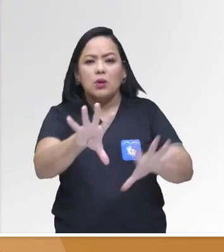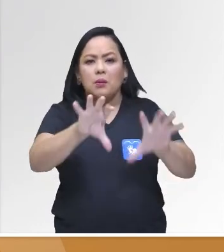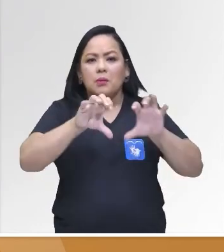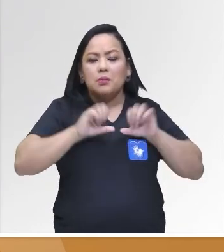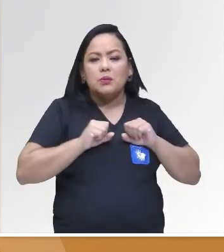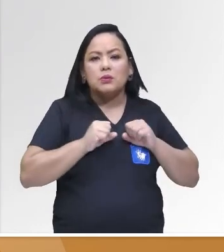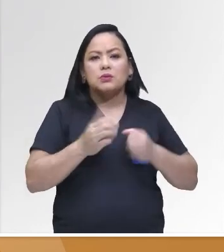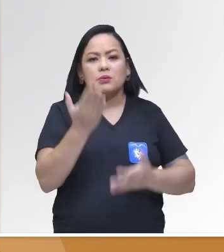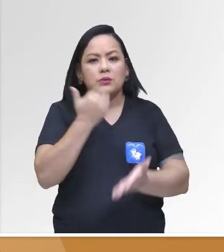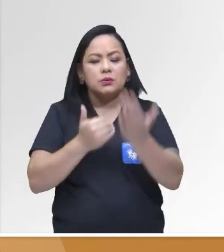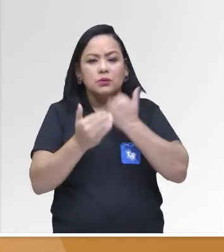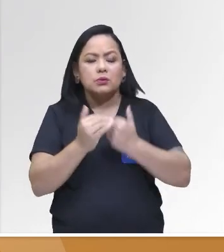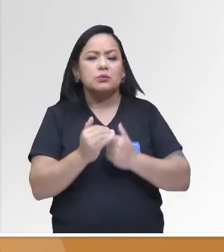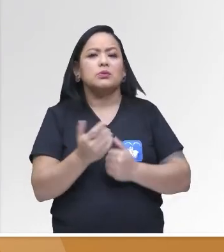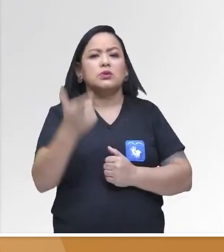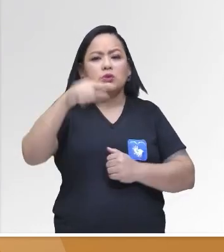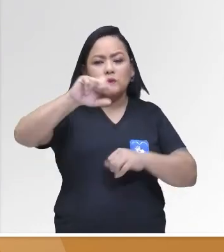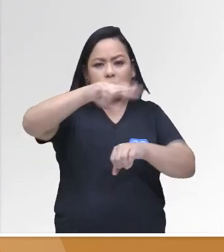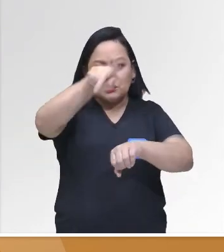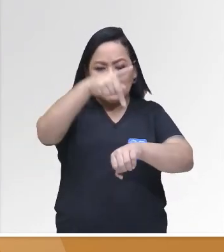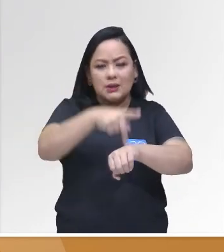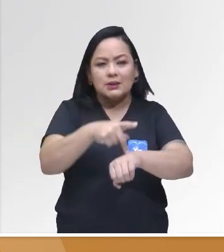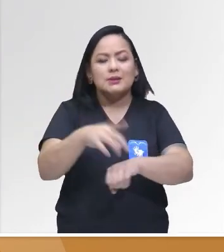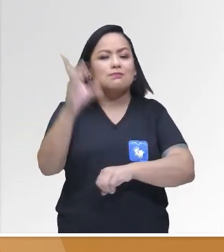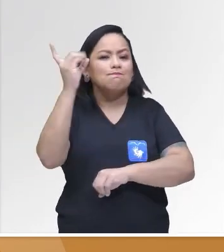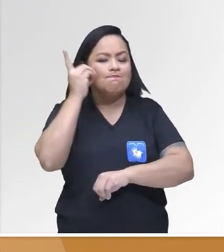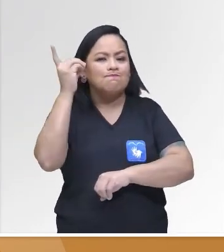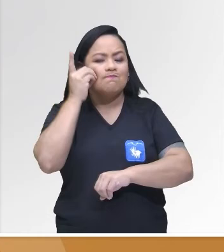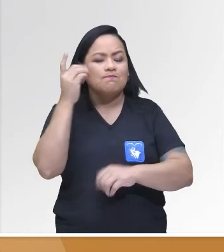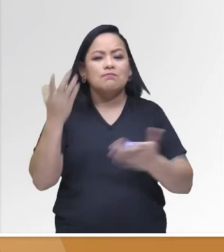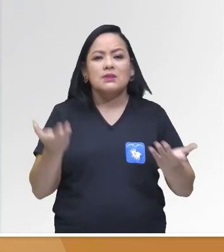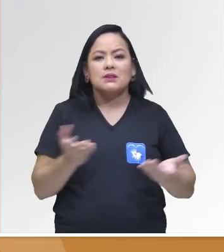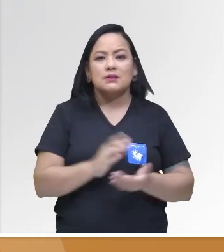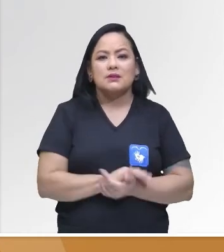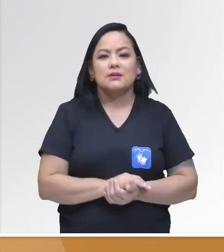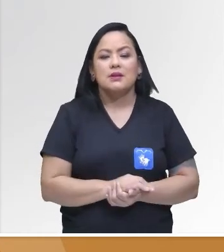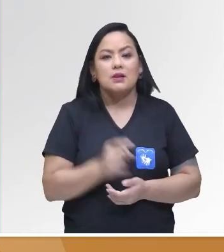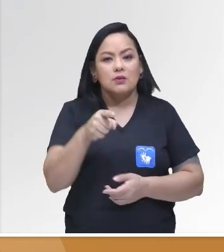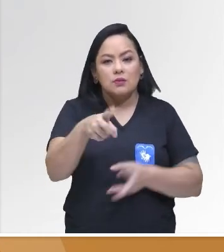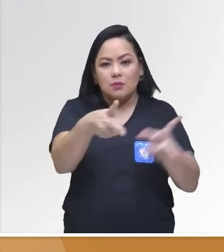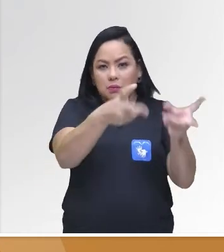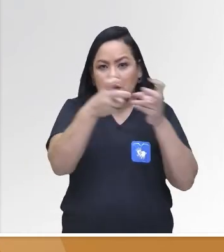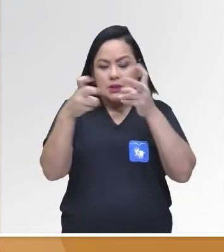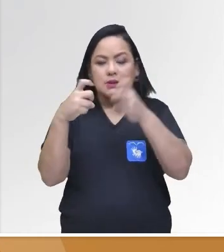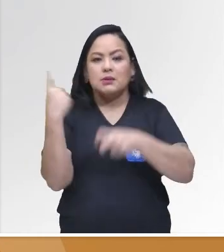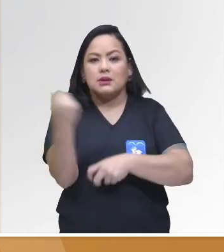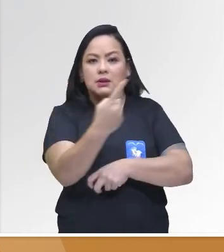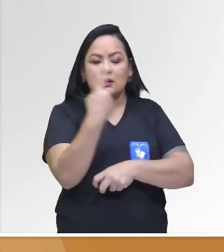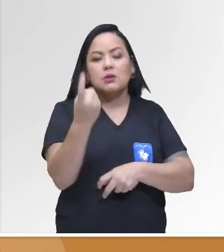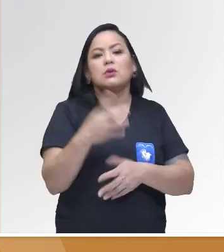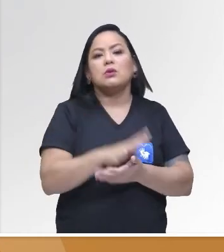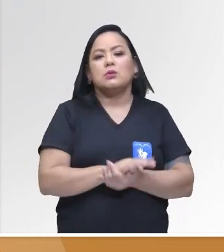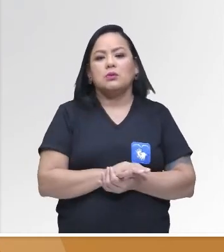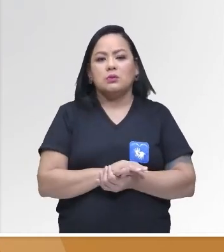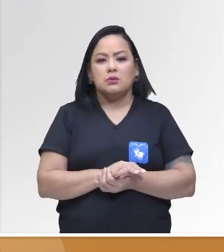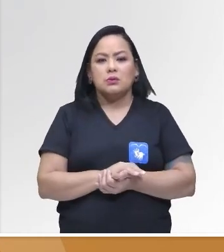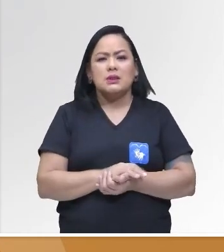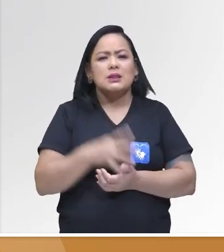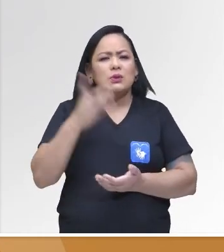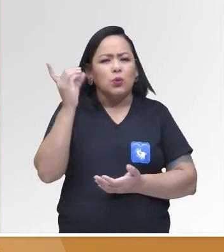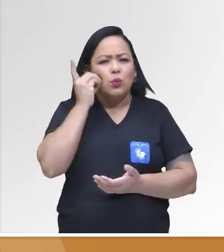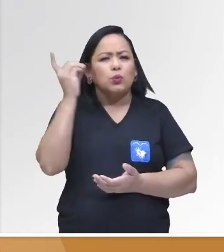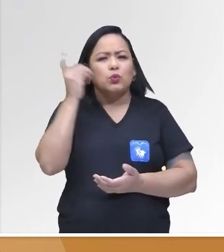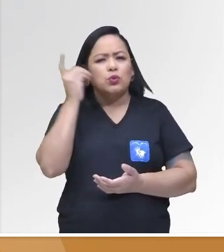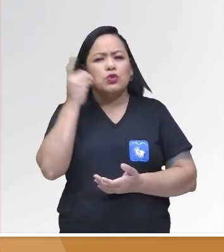de alimentos exóticos em nossa rotina alimentar. Percebam que nós somos bombardeados